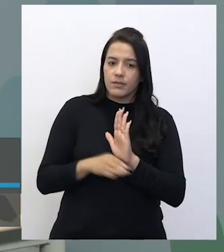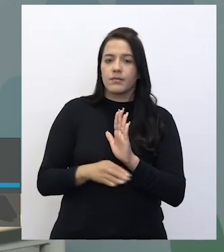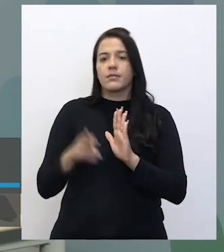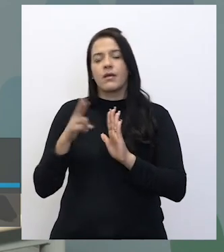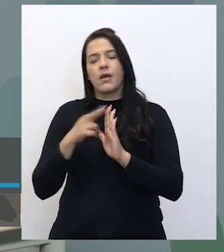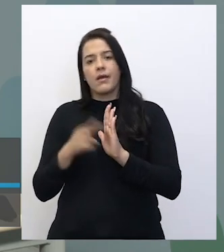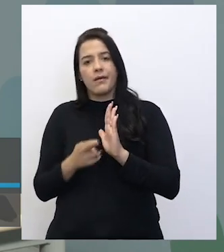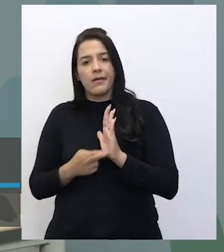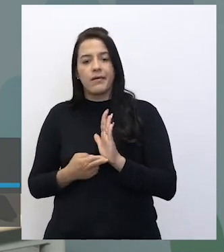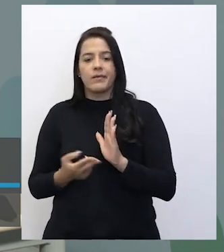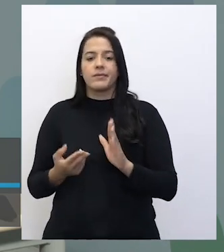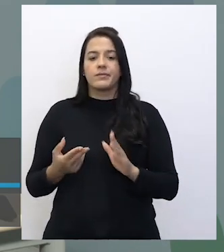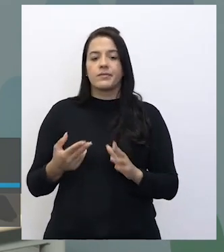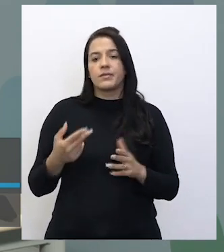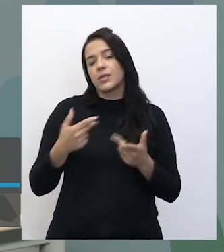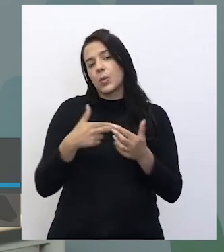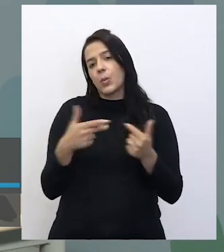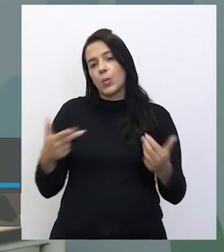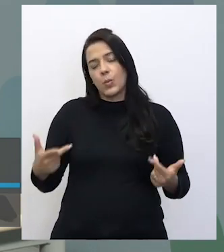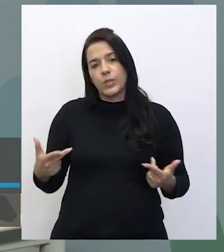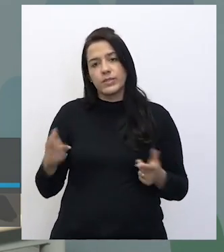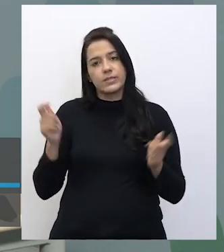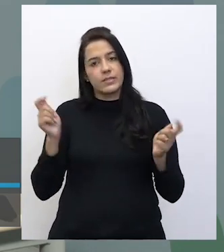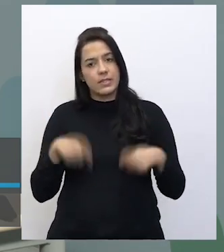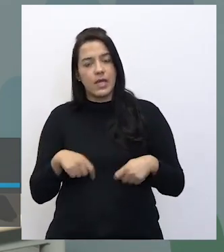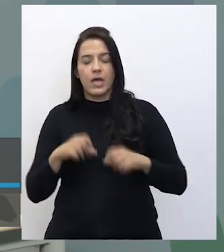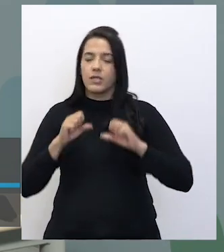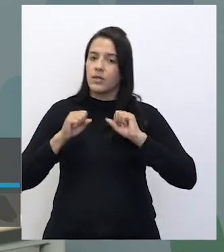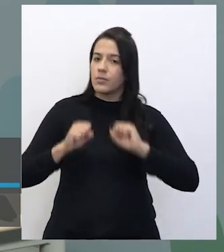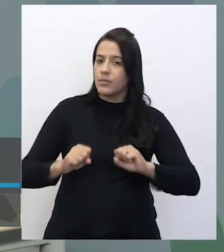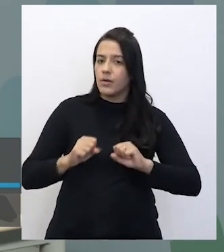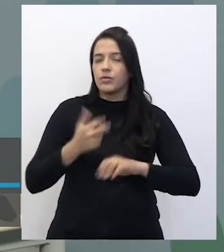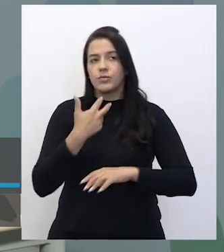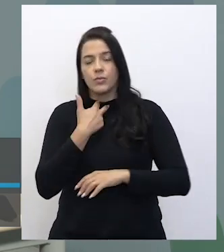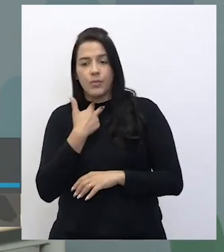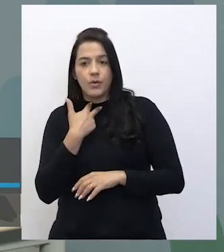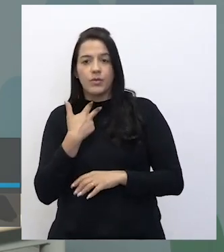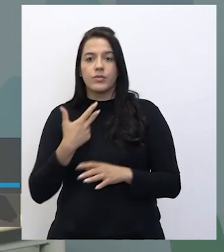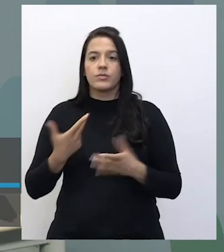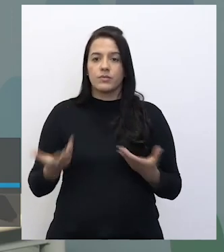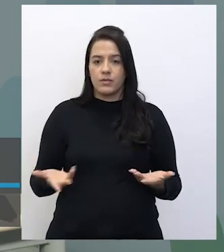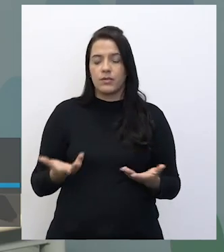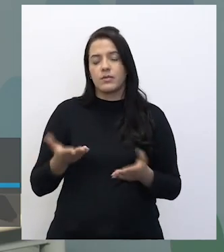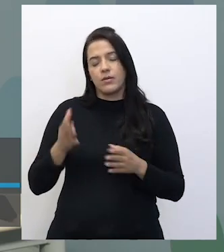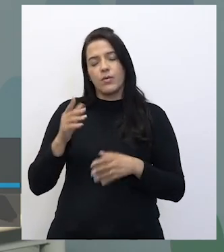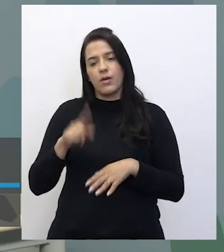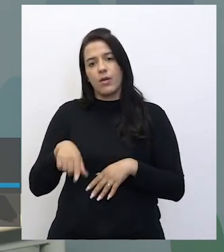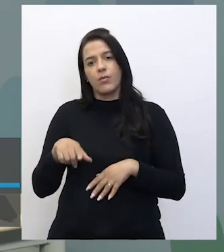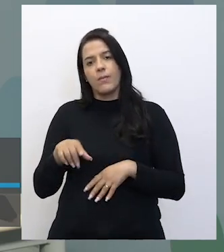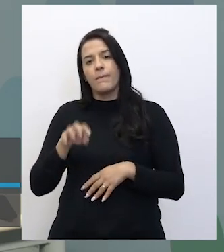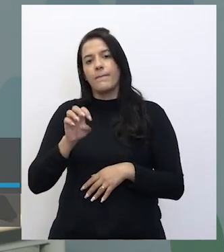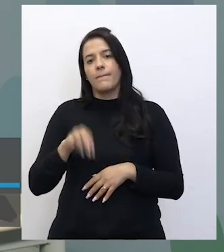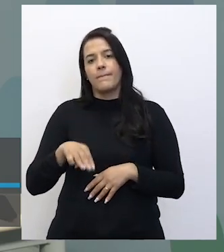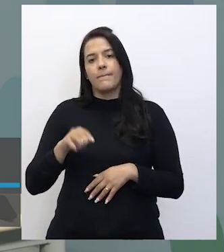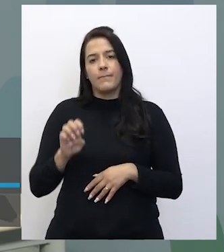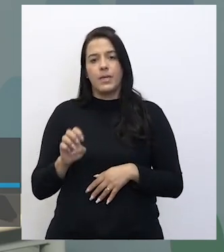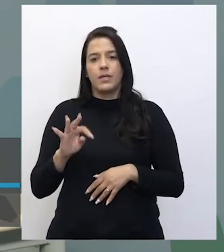regras, determinadas características e condições, né? Isto é um método.